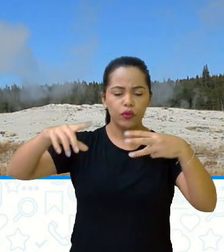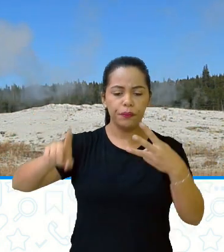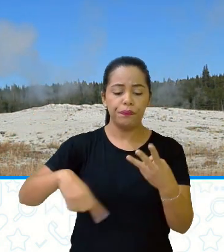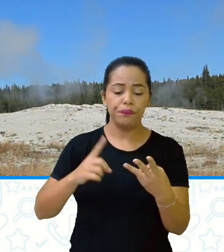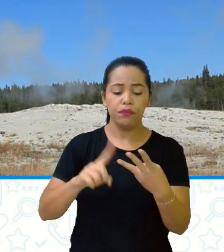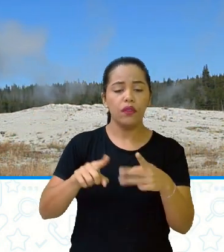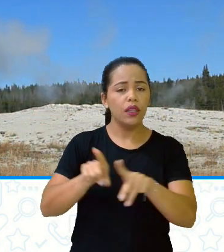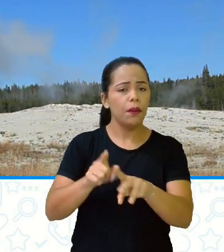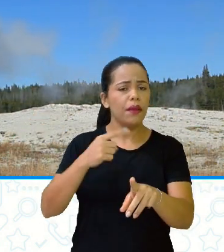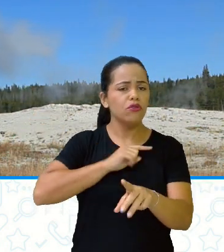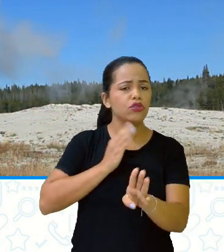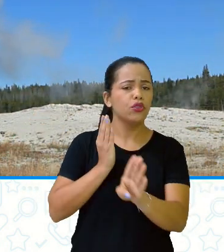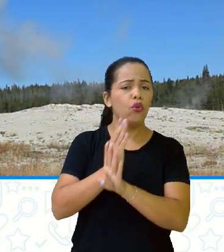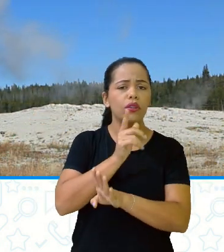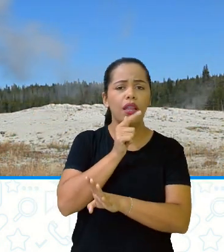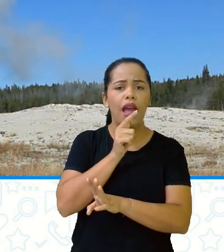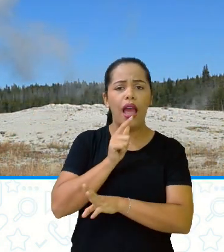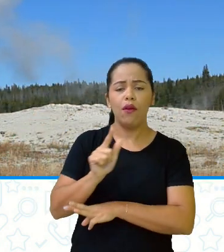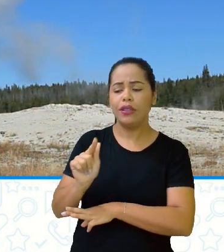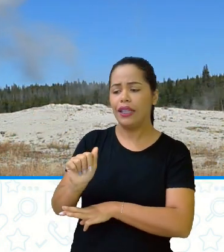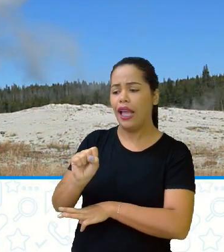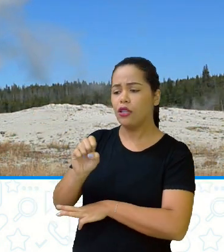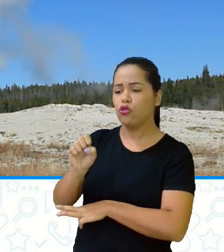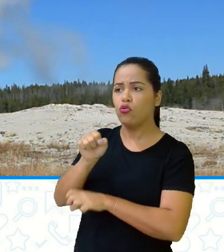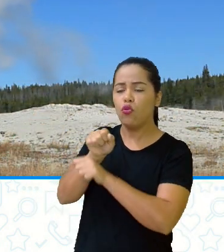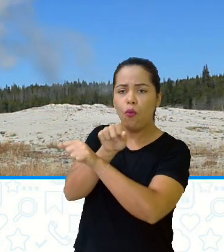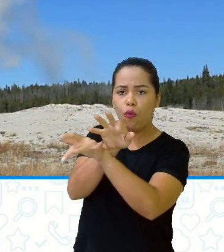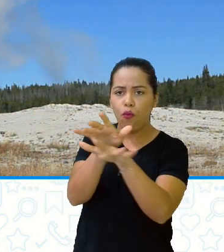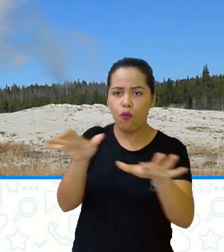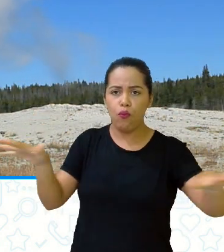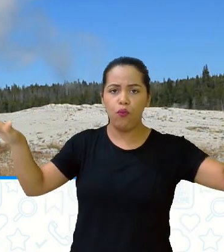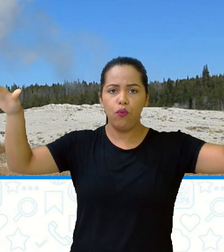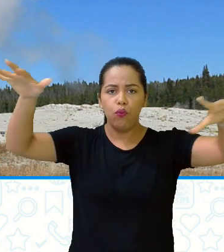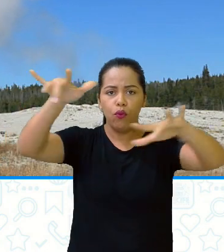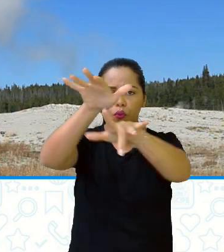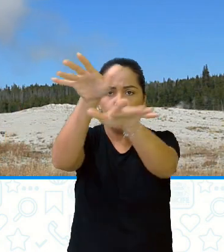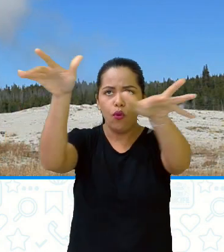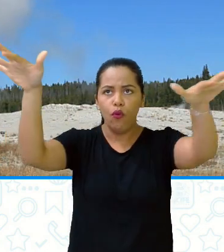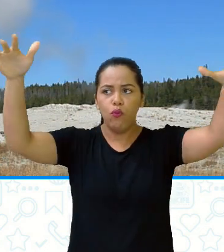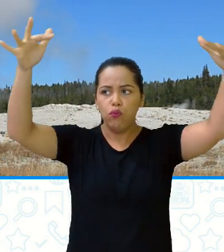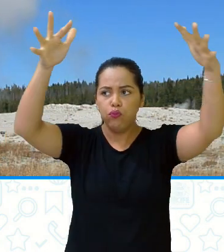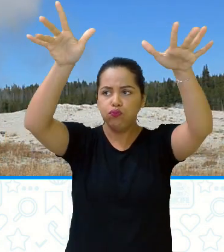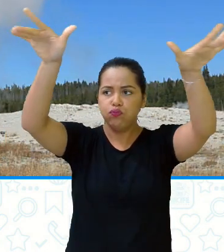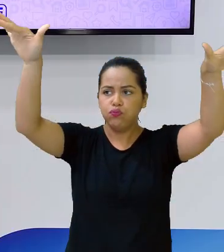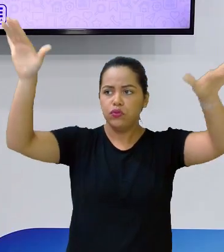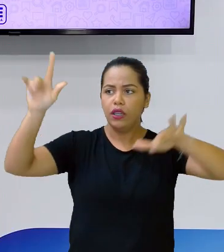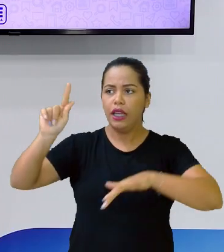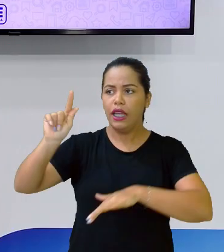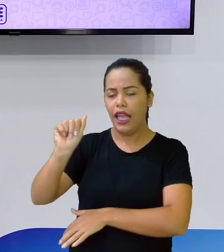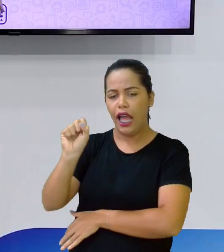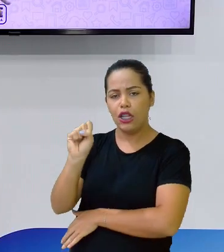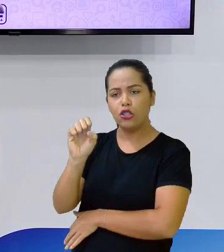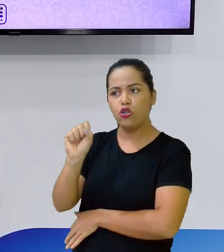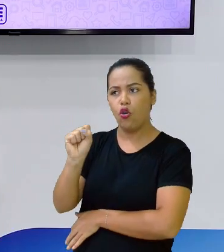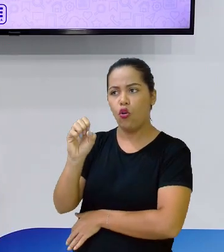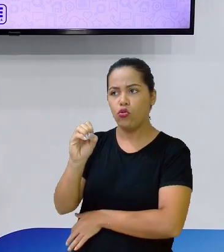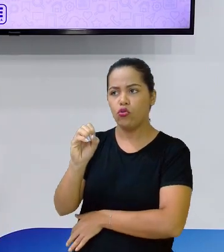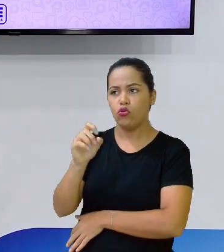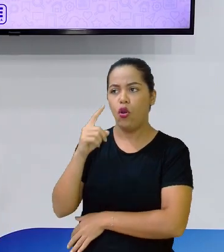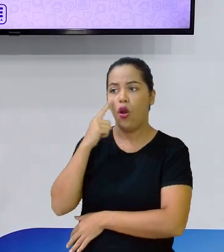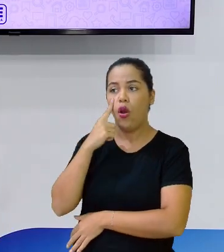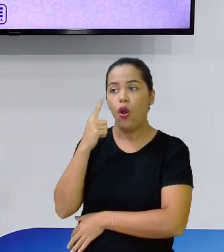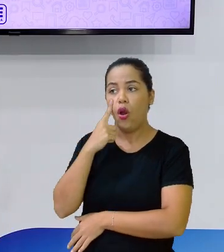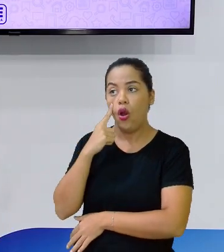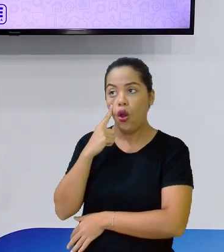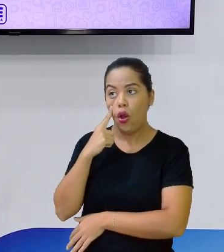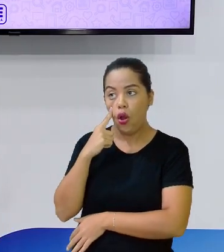formato gasoso, que é o gás, ó, pelos geysers que saem por aí, ó. Olha só aqui, ó. Tá vendo? Isso aqui é um jato de água de